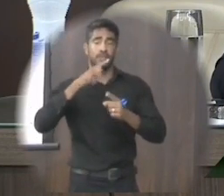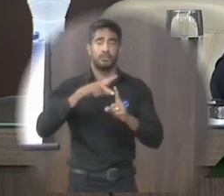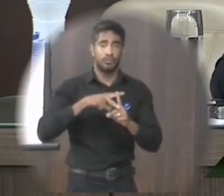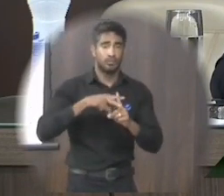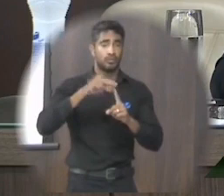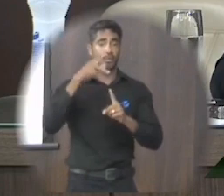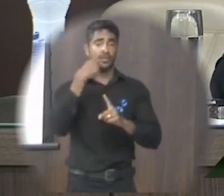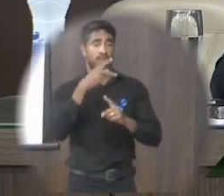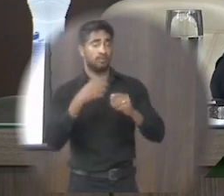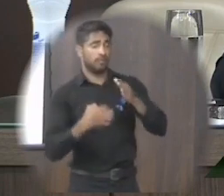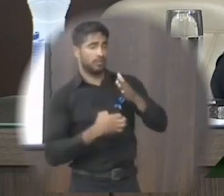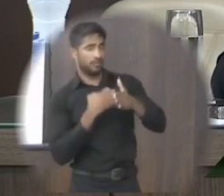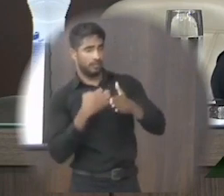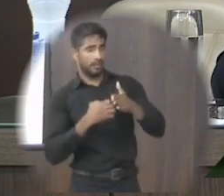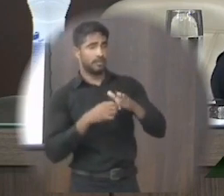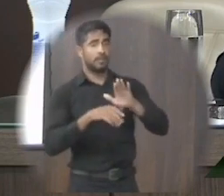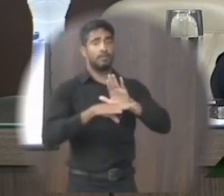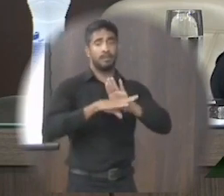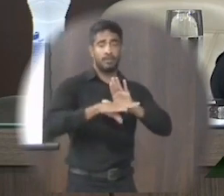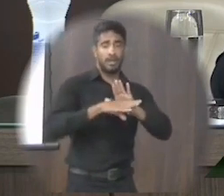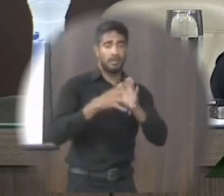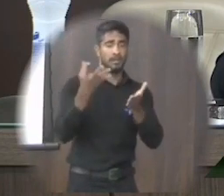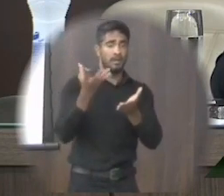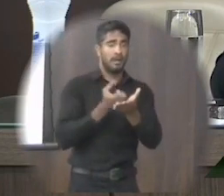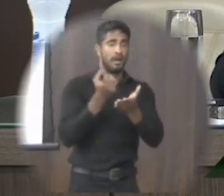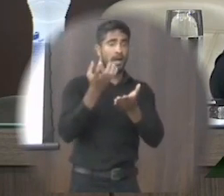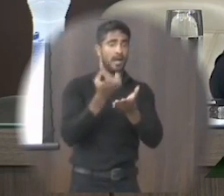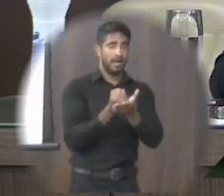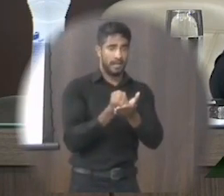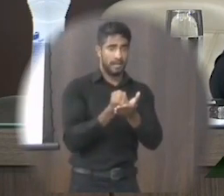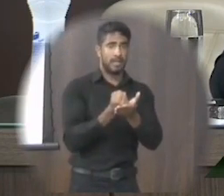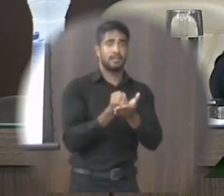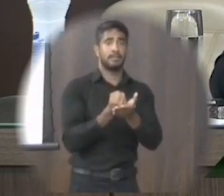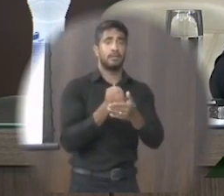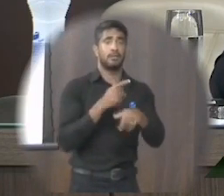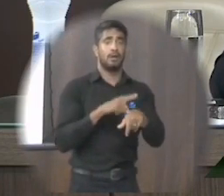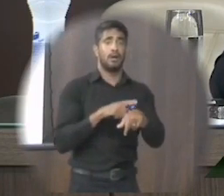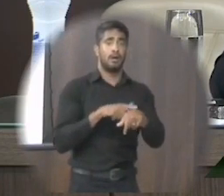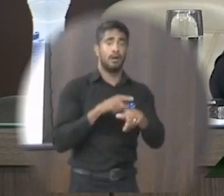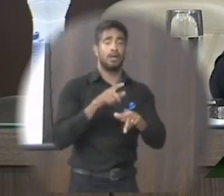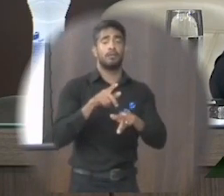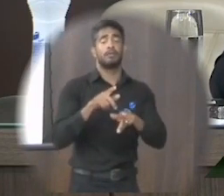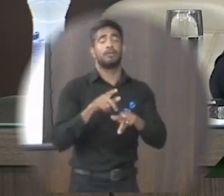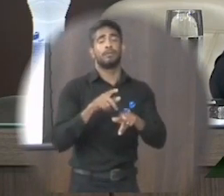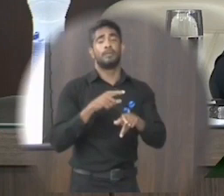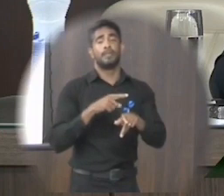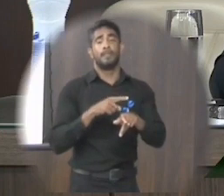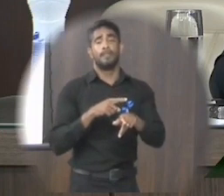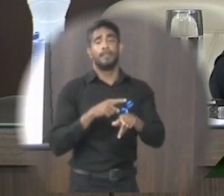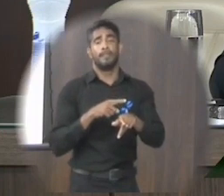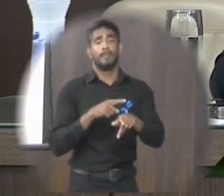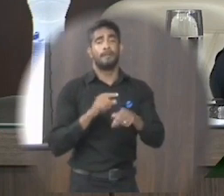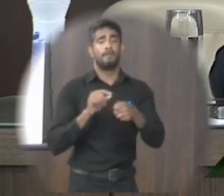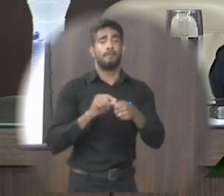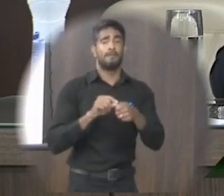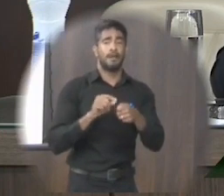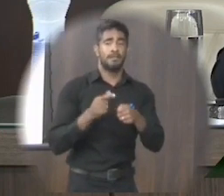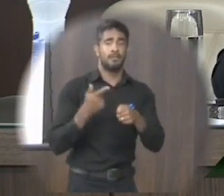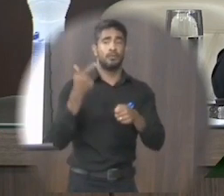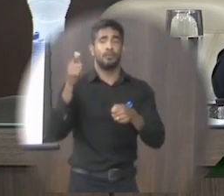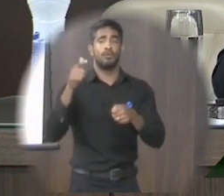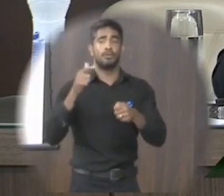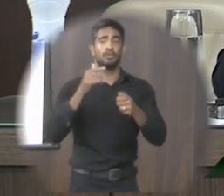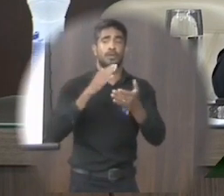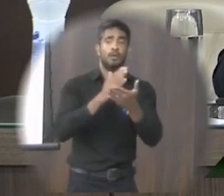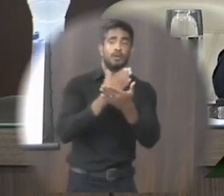suas empresas, vem gerando arrecadação ao erário público, realizando outras formas de trabalho